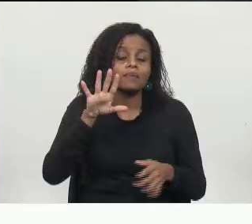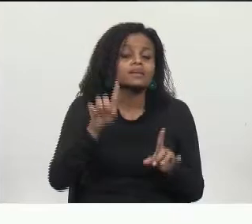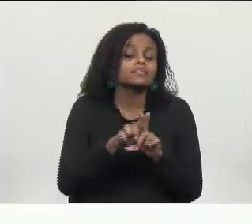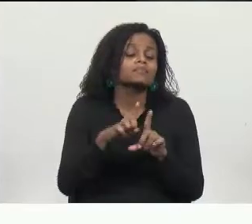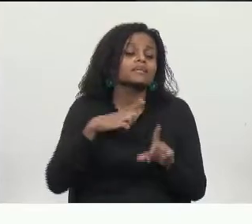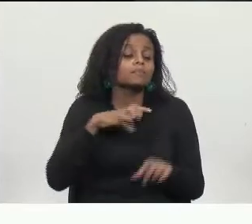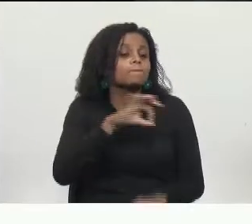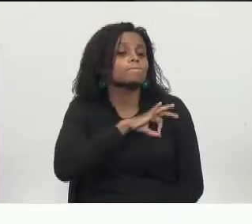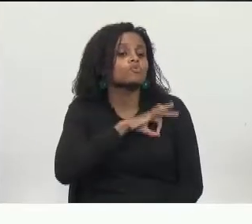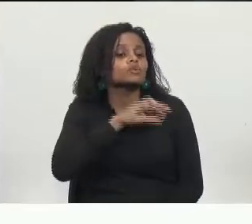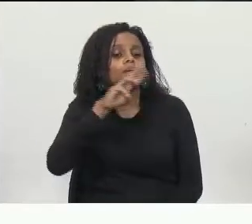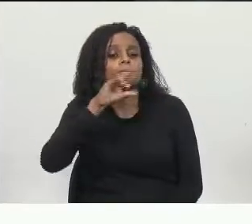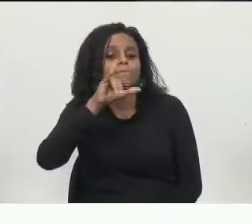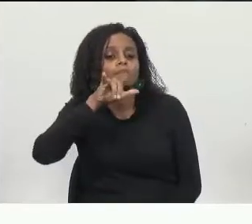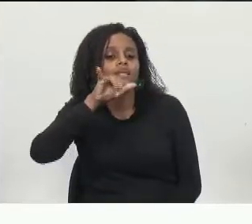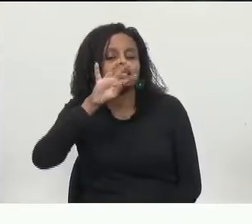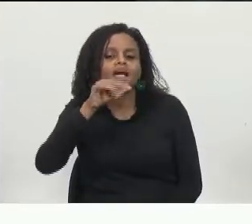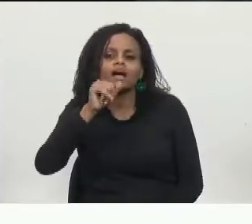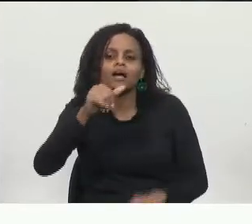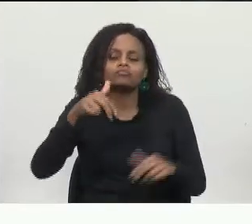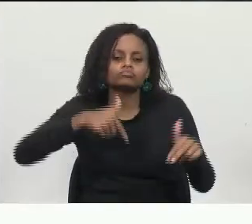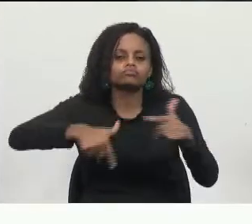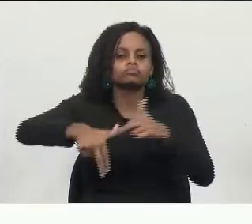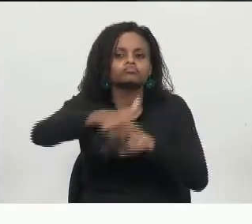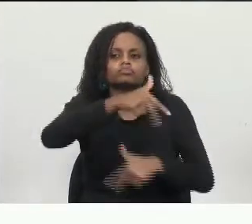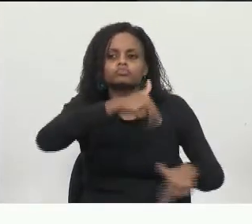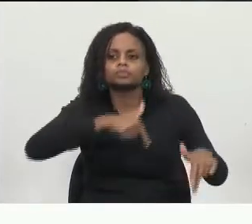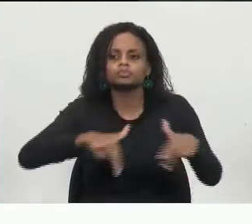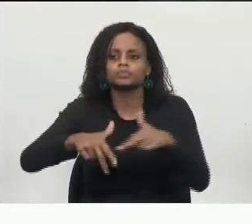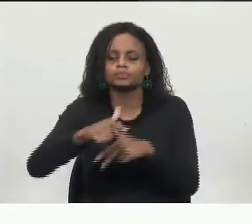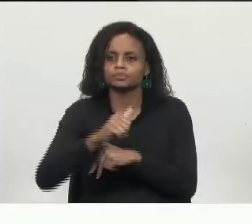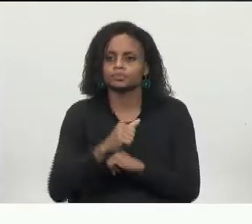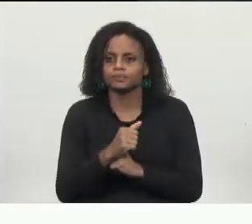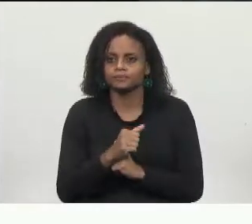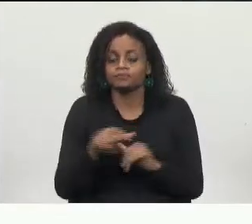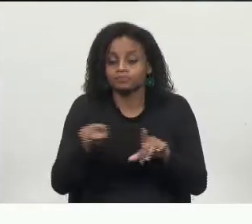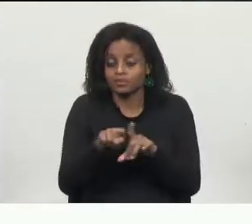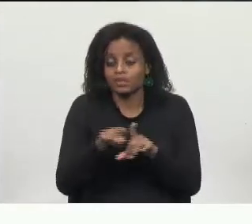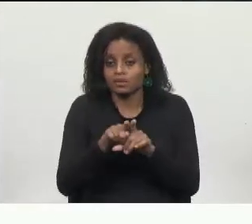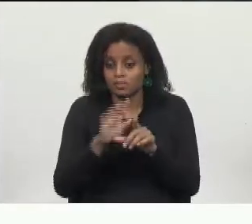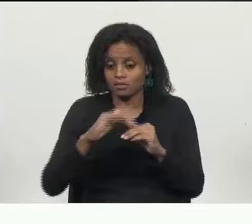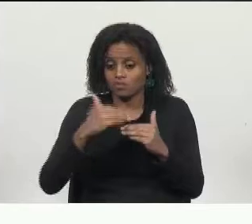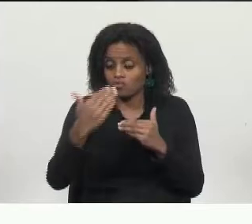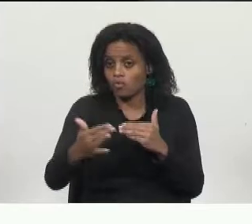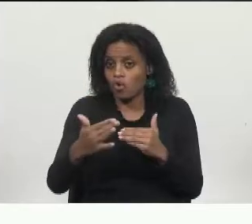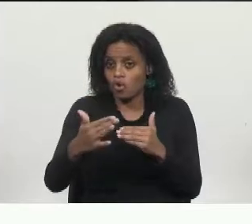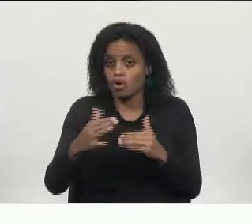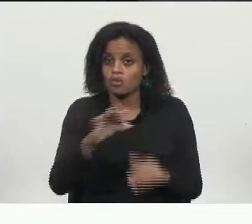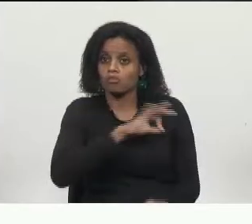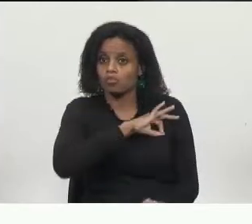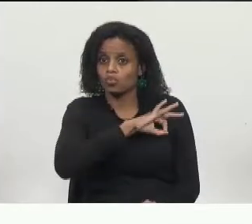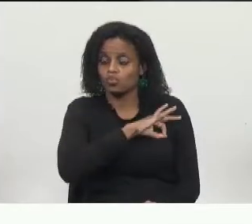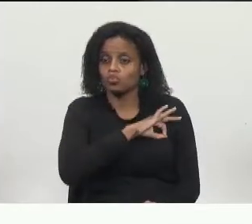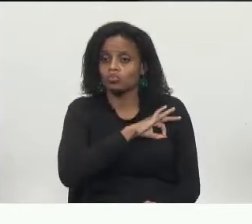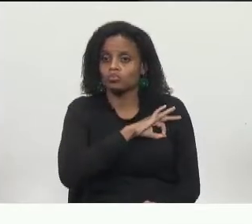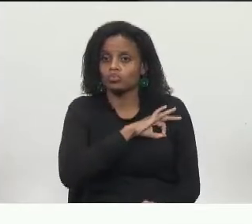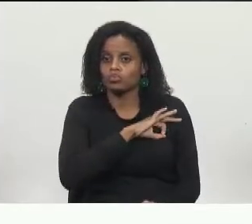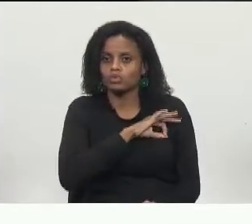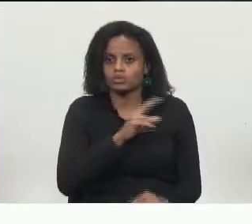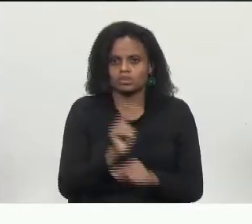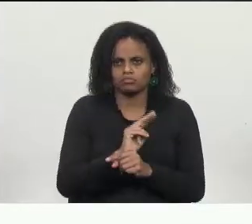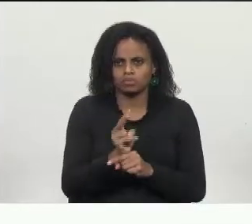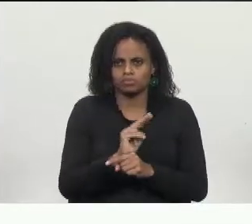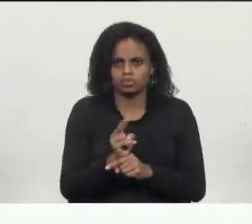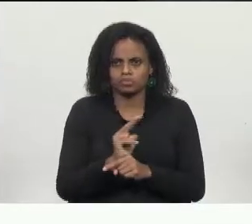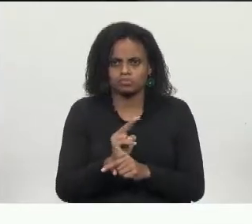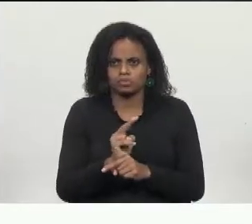corredores. E você tem na porta do fórum também policiais militares fazendo